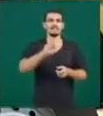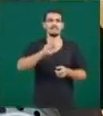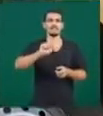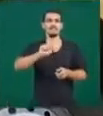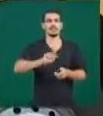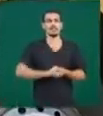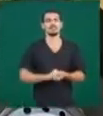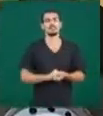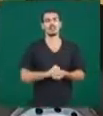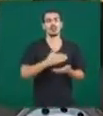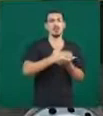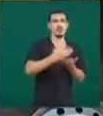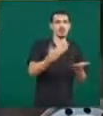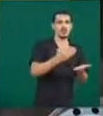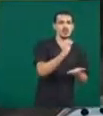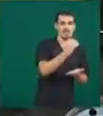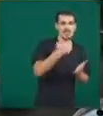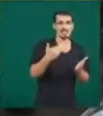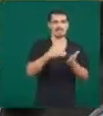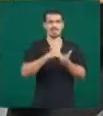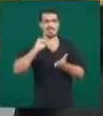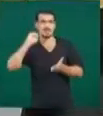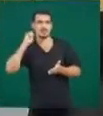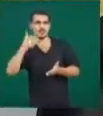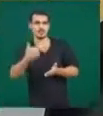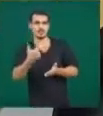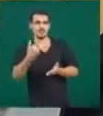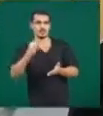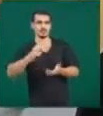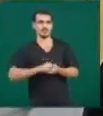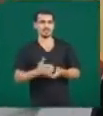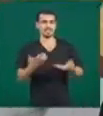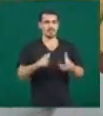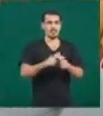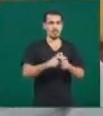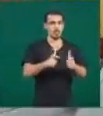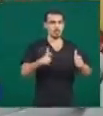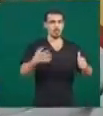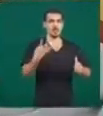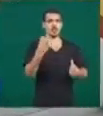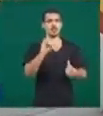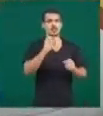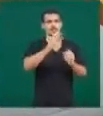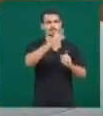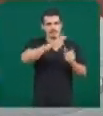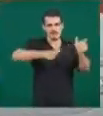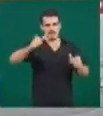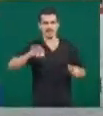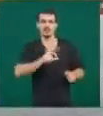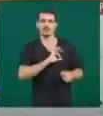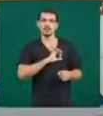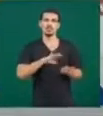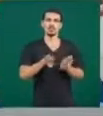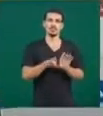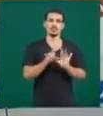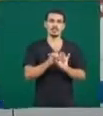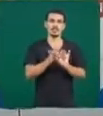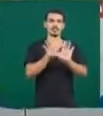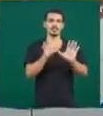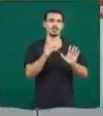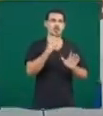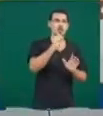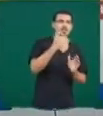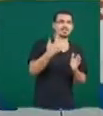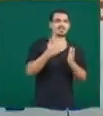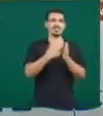2018. A expectativa é aumentar o efetivo com 40 policiais militares e liberar aproximadamente de 8 a